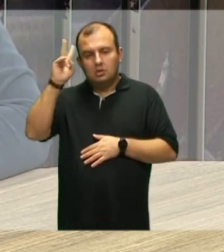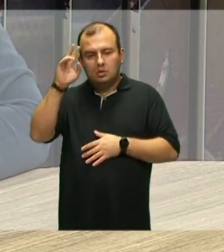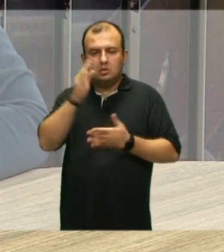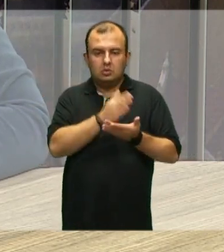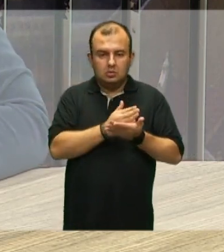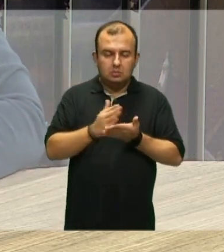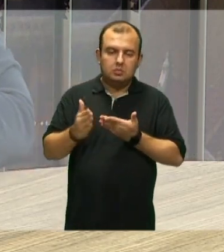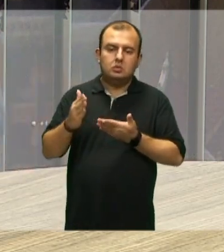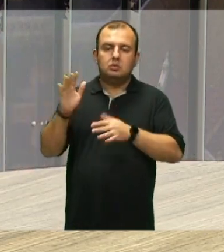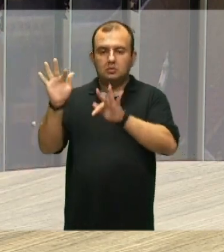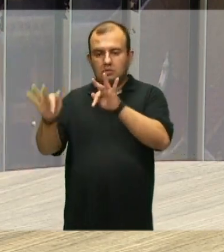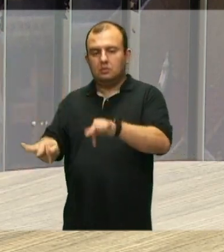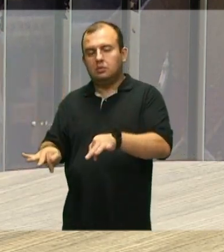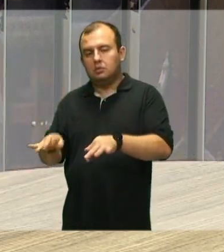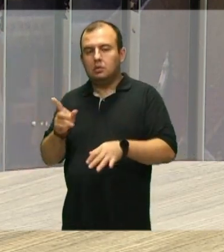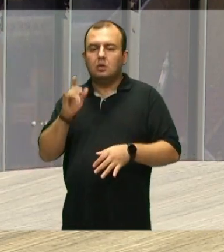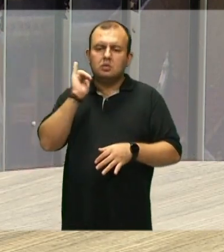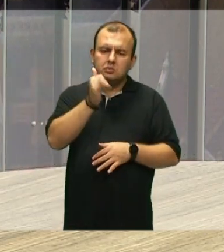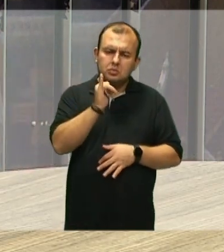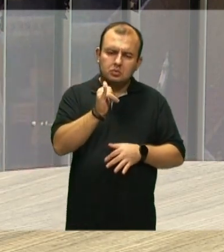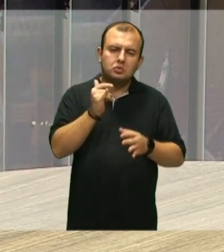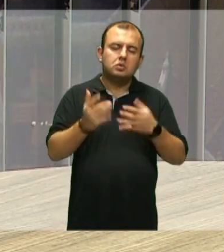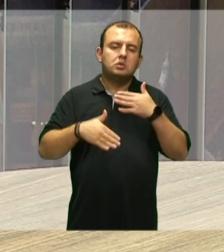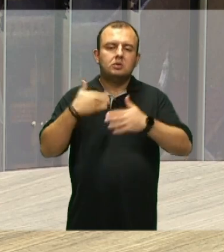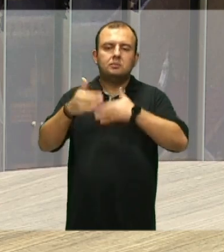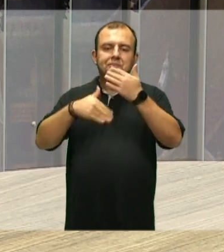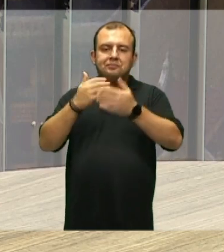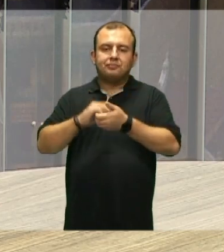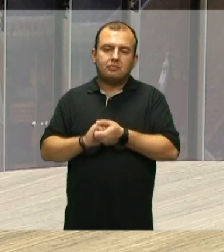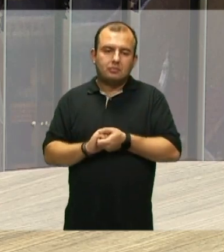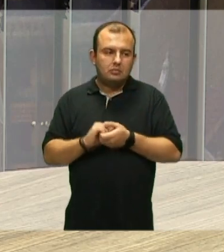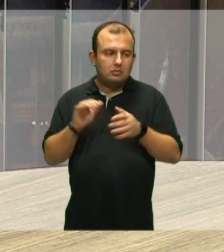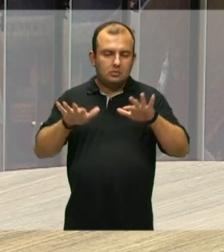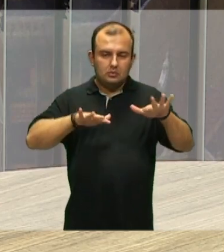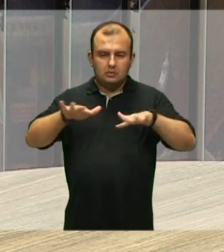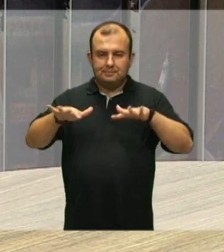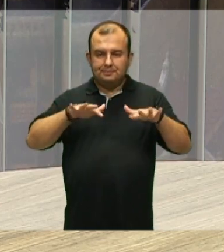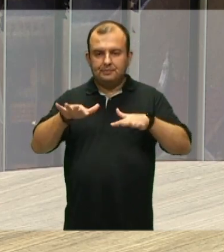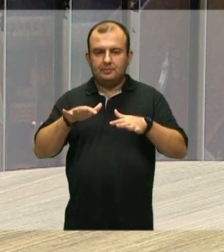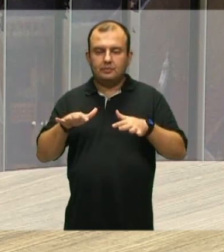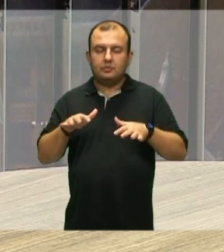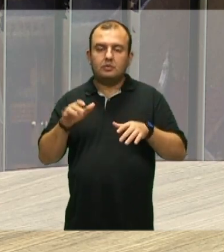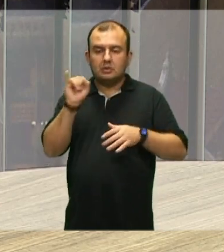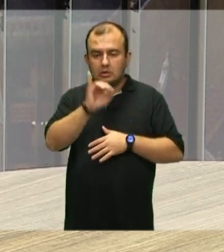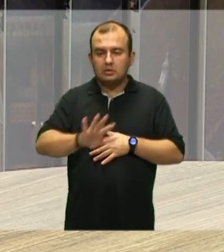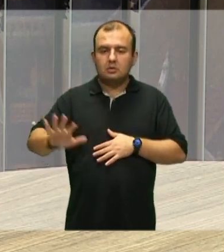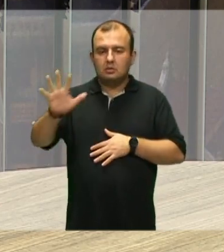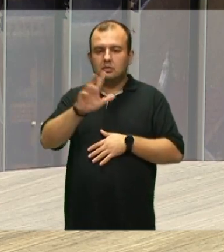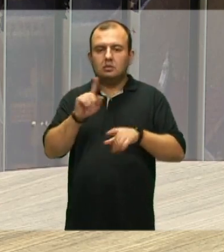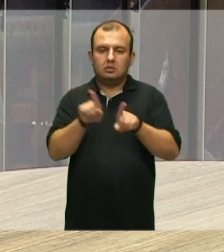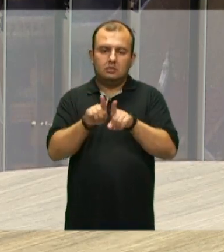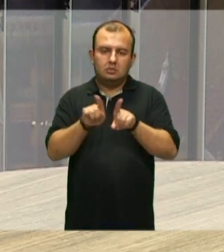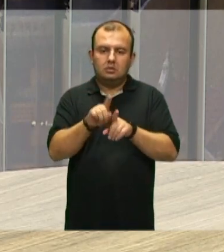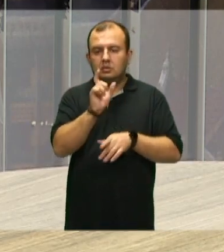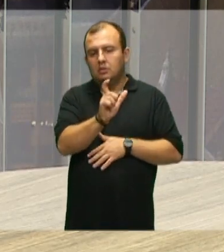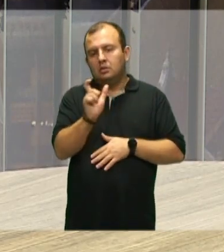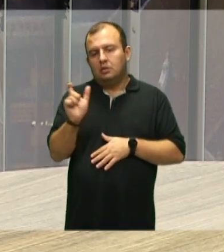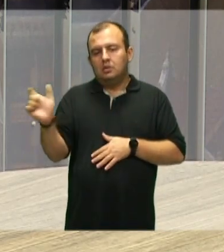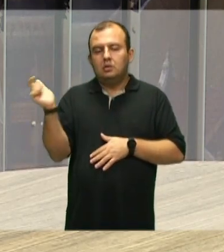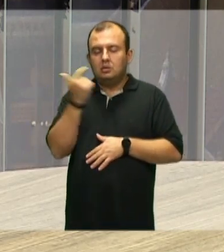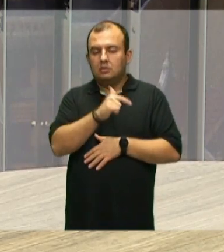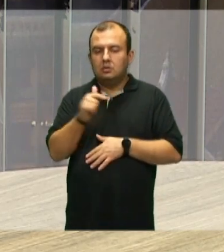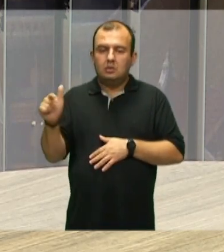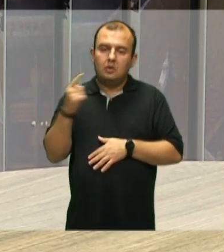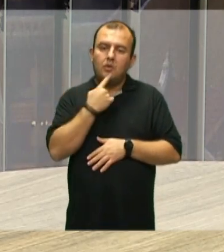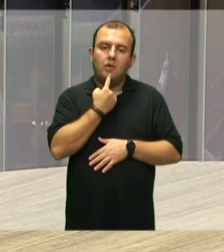começo, meio e fim. Ela tem uma narrativa que se constrói muito a partir de movimentos e imagens. Ela não tem palavras, essa peça,